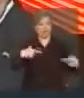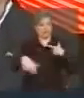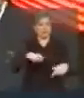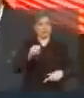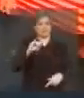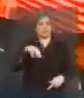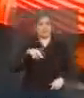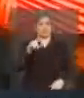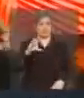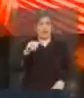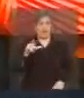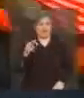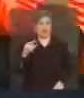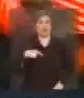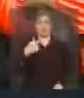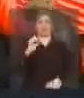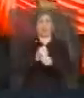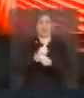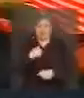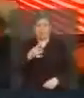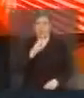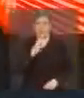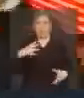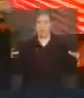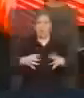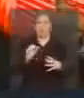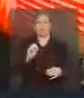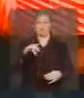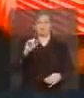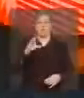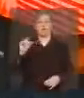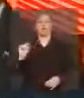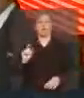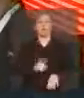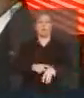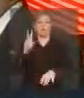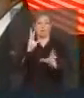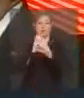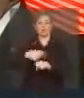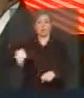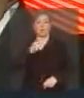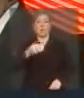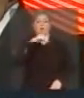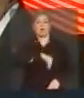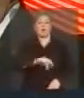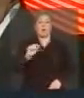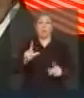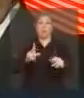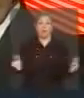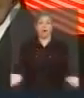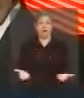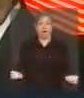20 anos. Eu duvido que tenha no movimento sindical momento da história em que eles ganharam o que estão